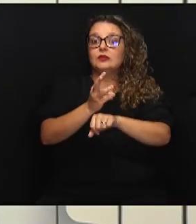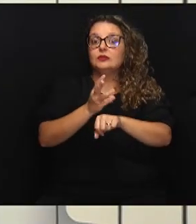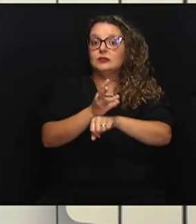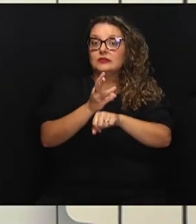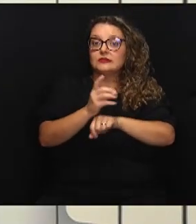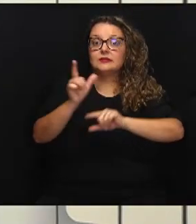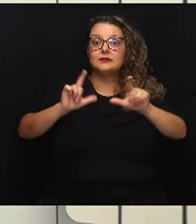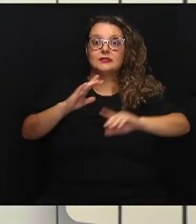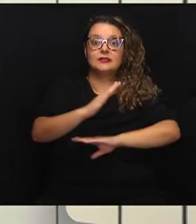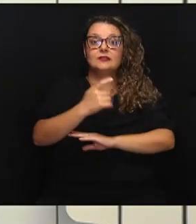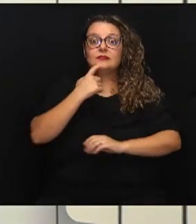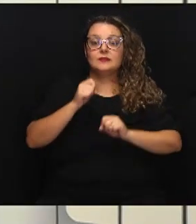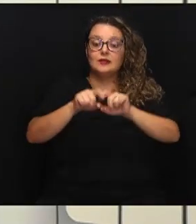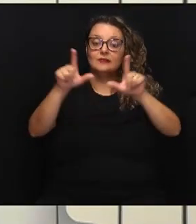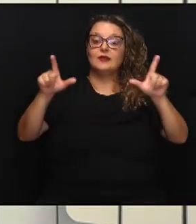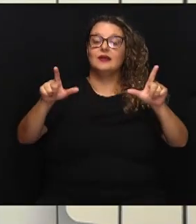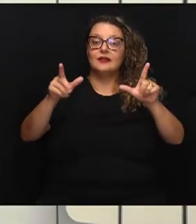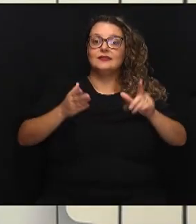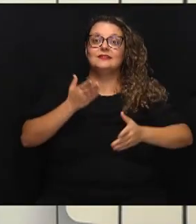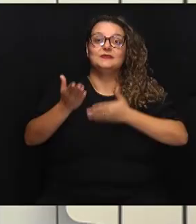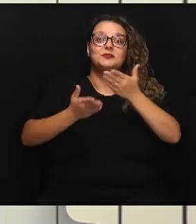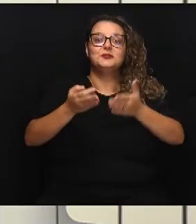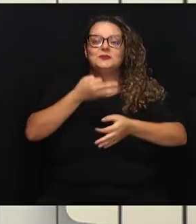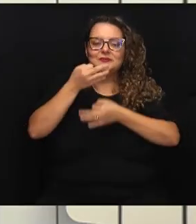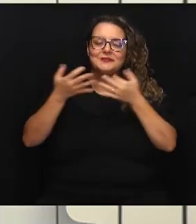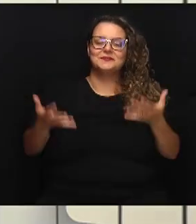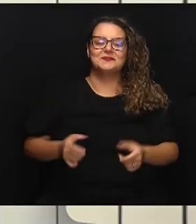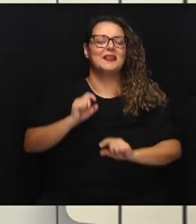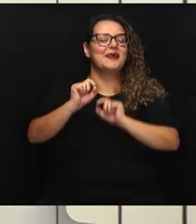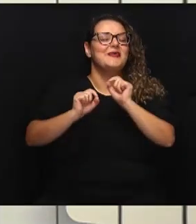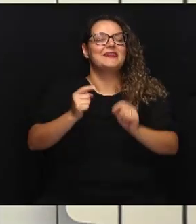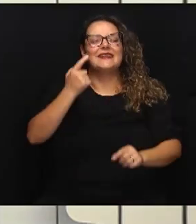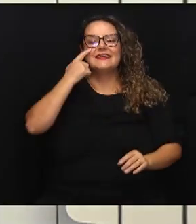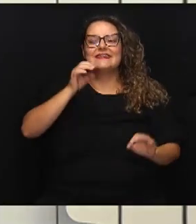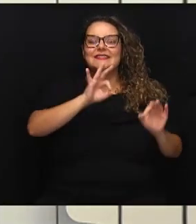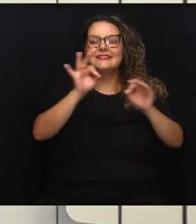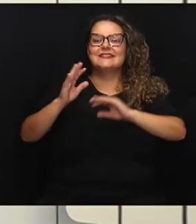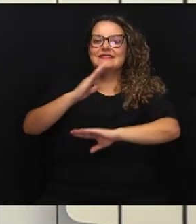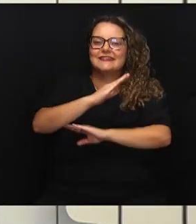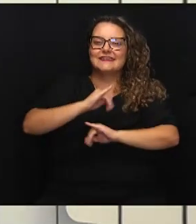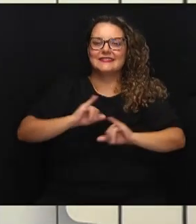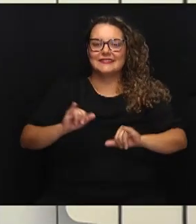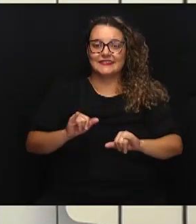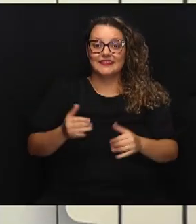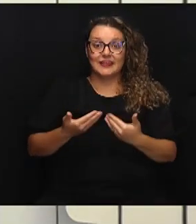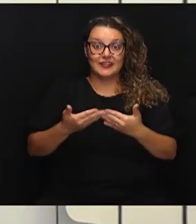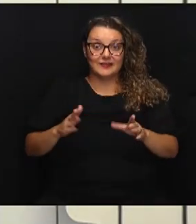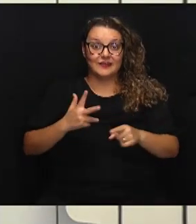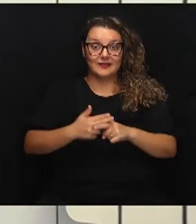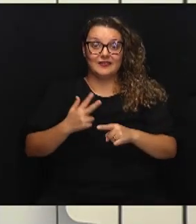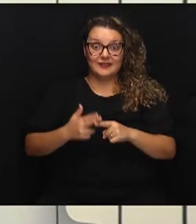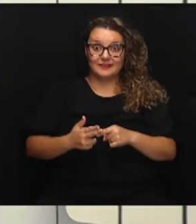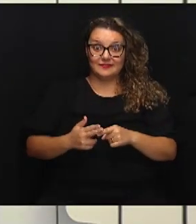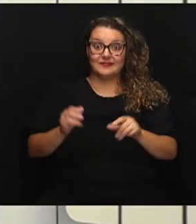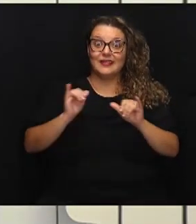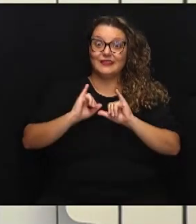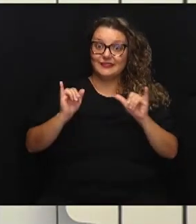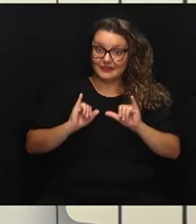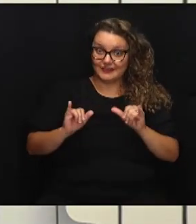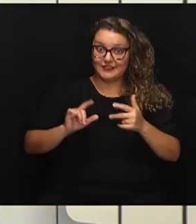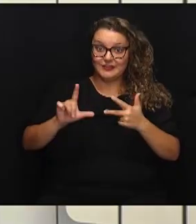crítica construtiva, o que você quer assistir aqui no nosso telejornal. E vamos abrir a edição de hoje com as notícias